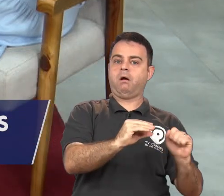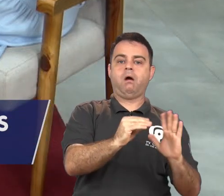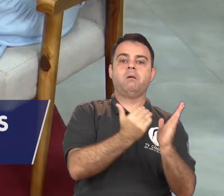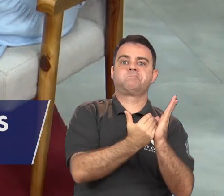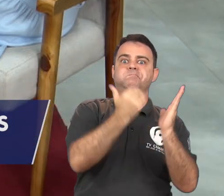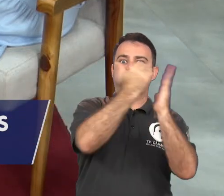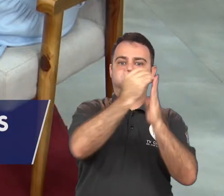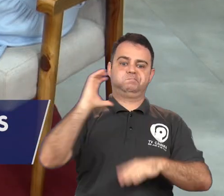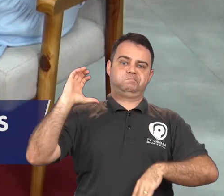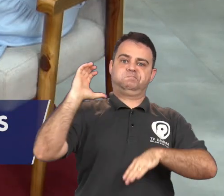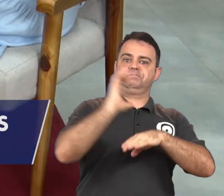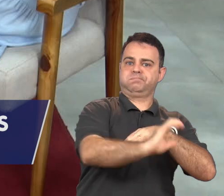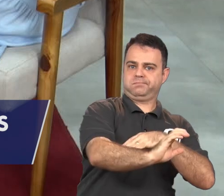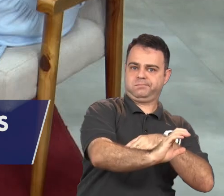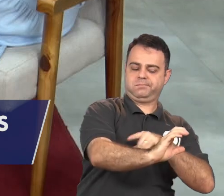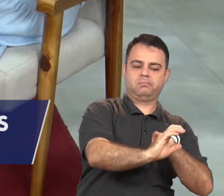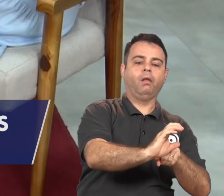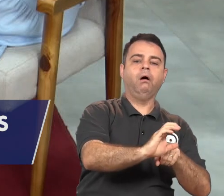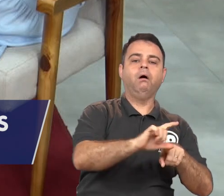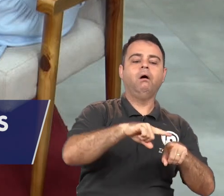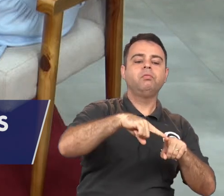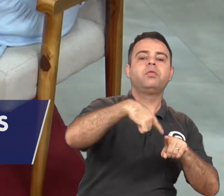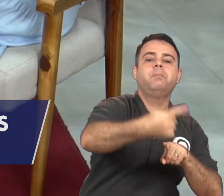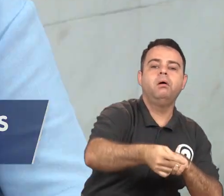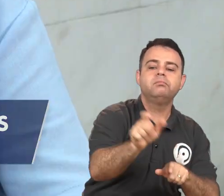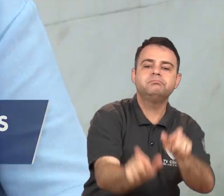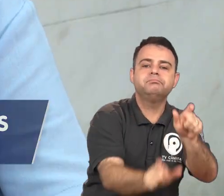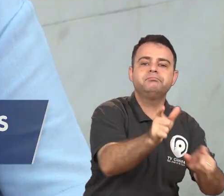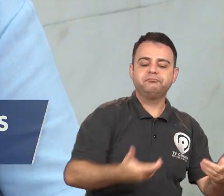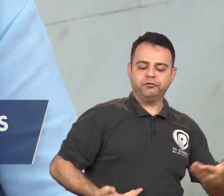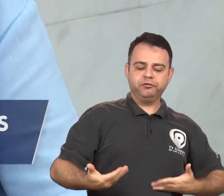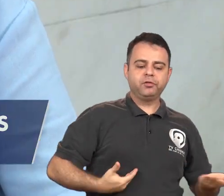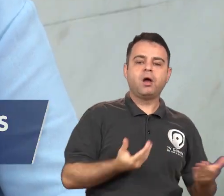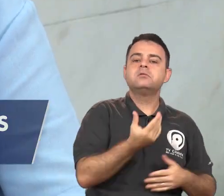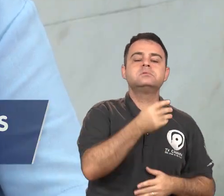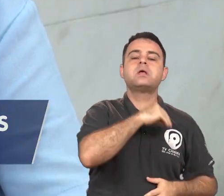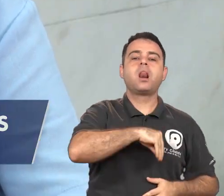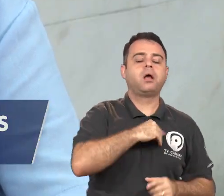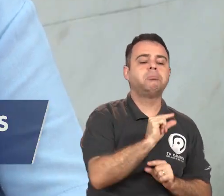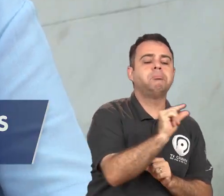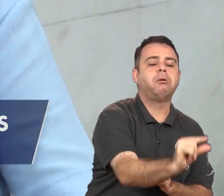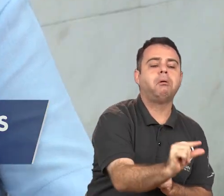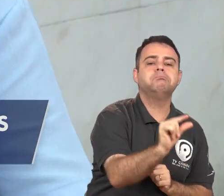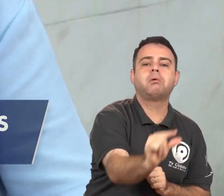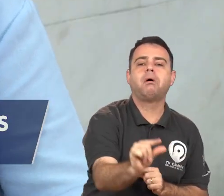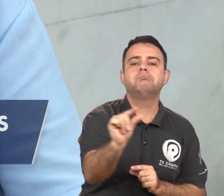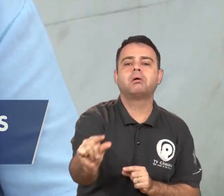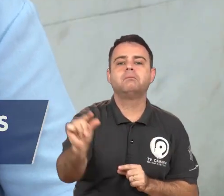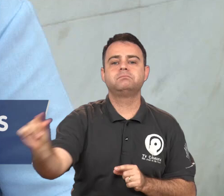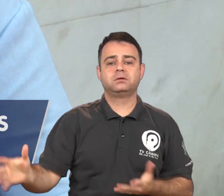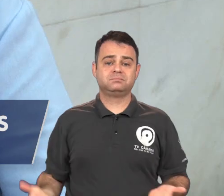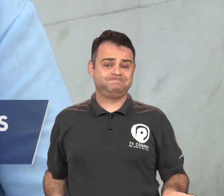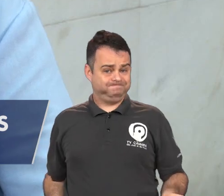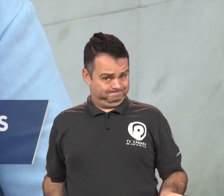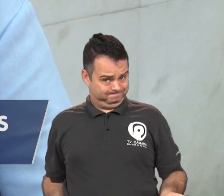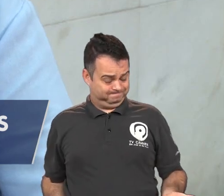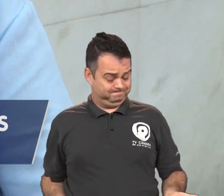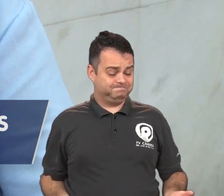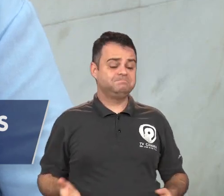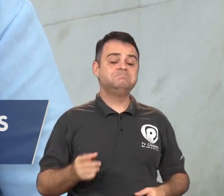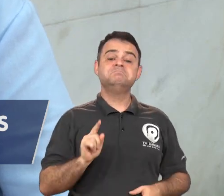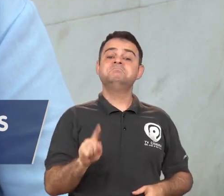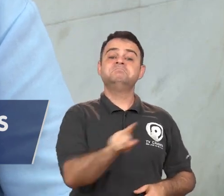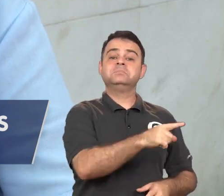muitos trabalhadores terceirizados, às vezes por falta de opção, vão trabalhar nas terceirizadas com a esperança,